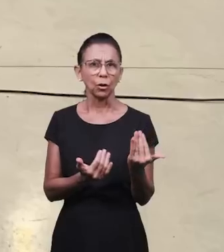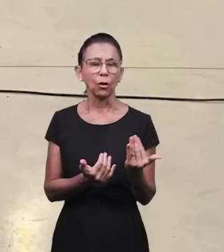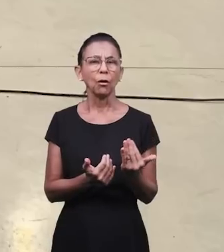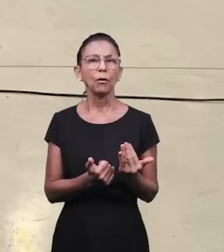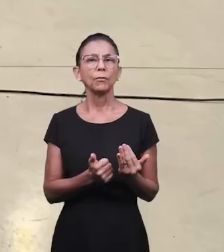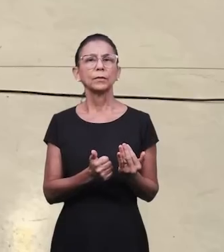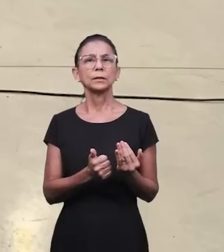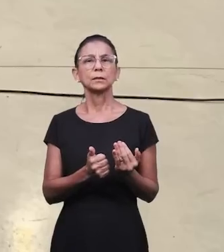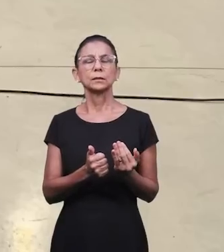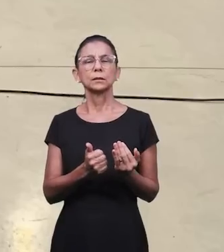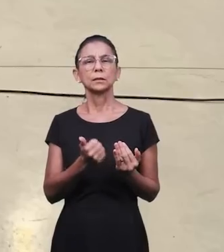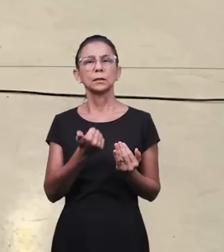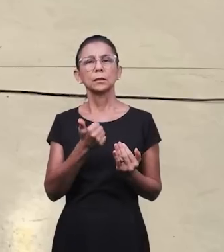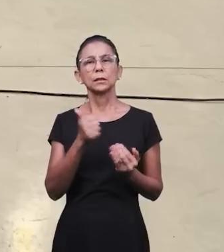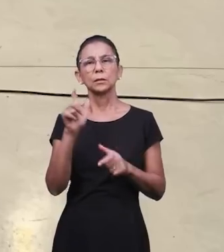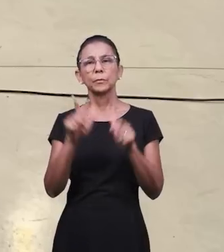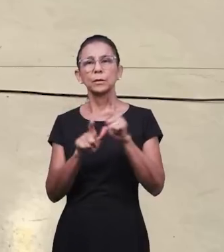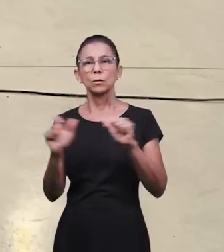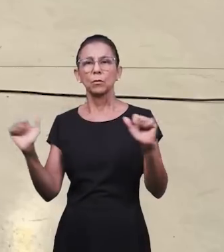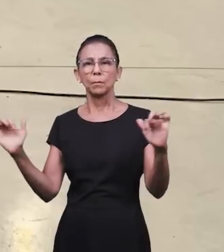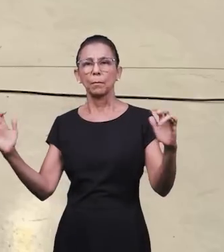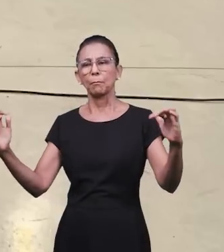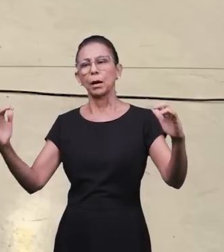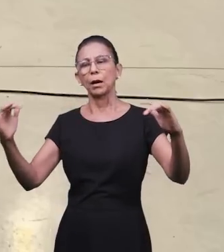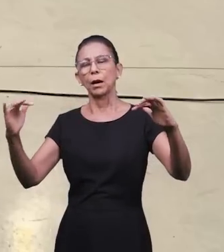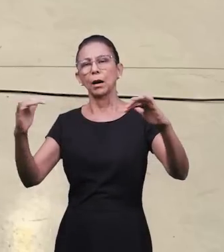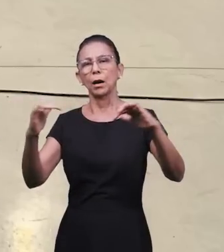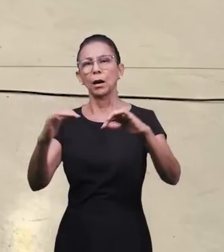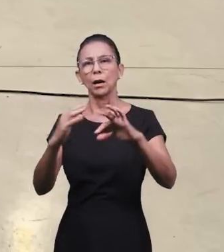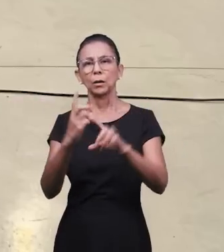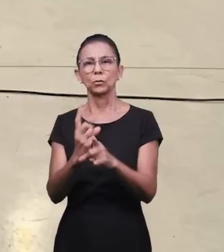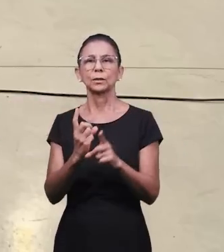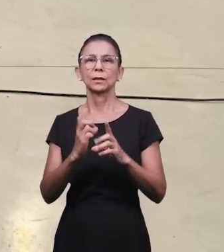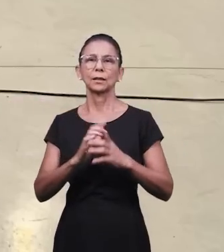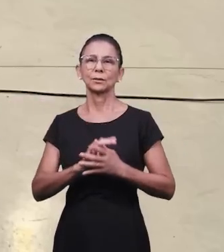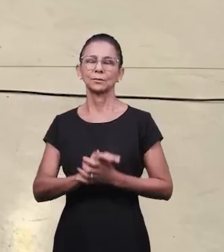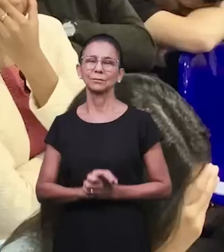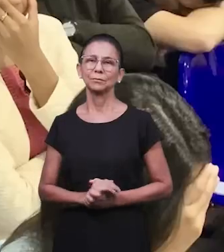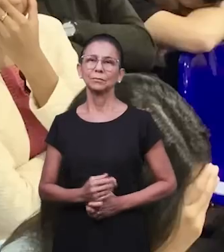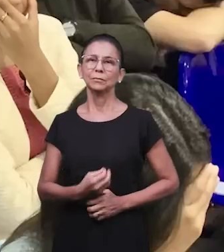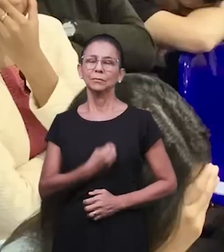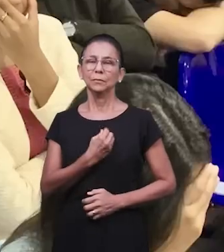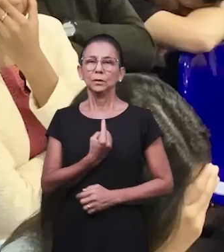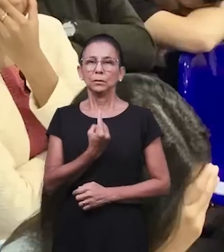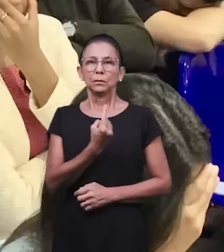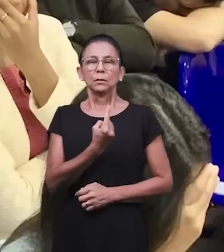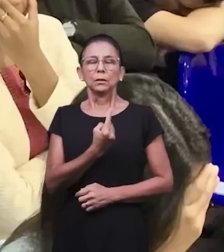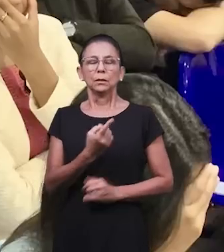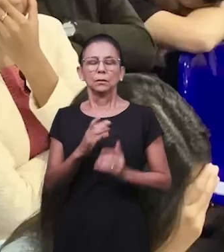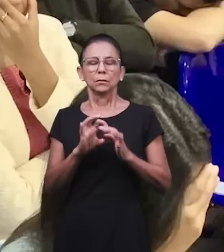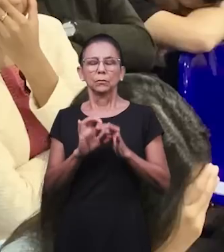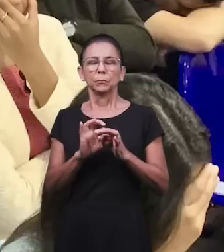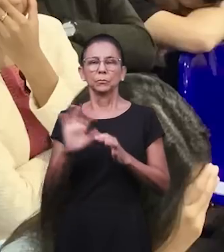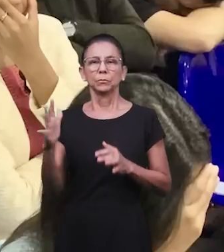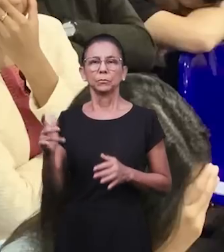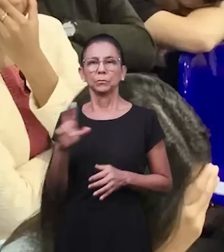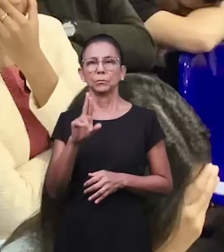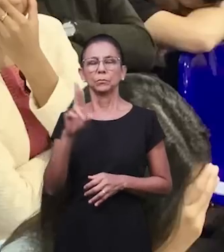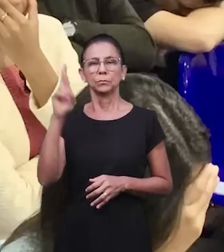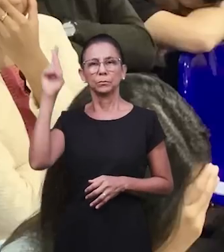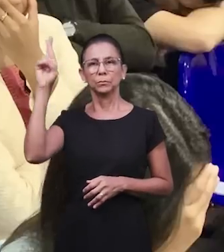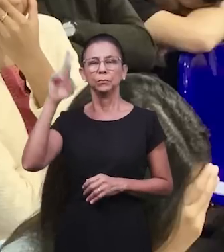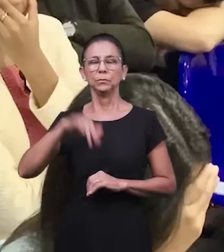vieram de diversas localidades para desfrutarem de um momento único, de muita comunhão, louvor e adoração ao nosso